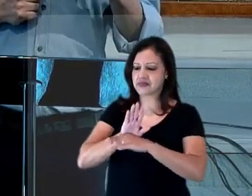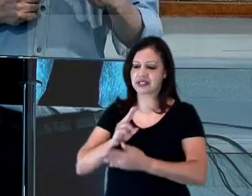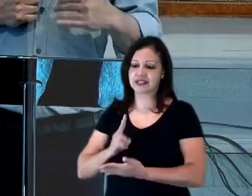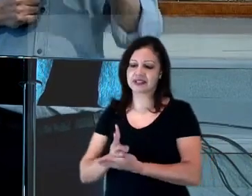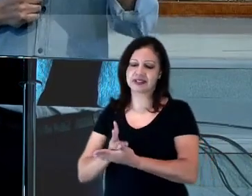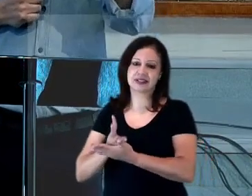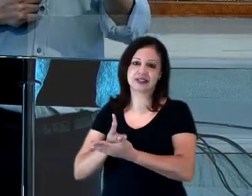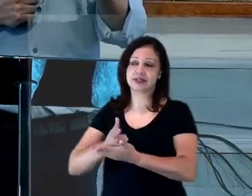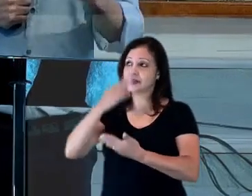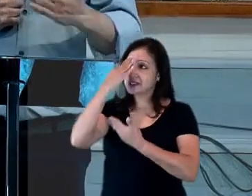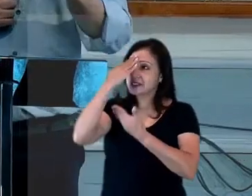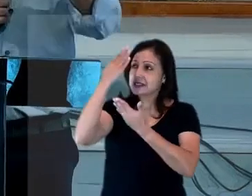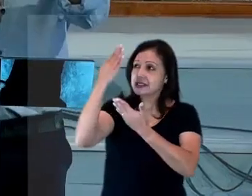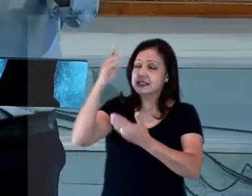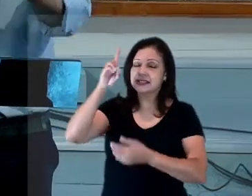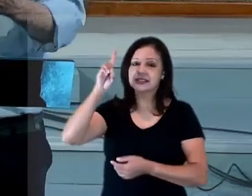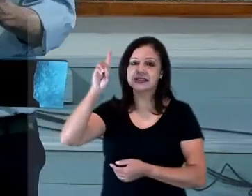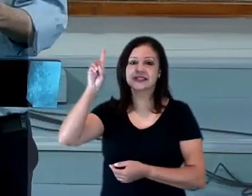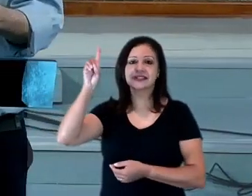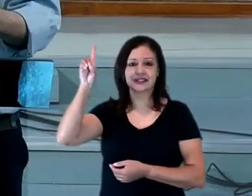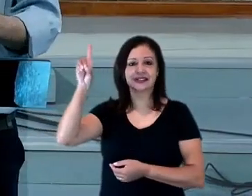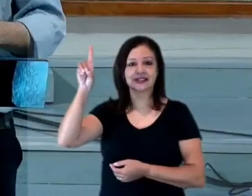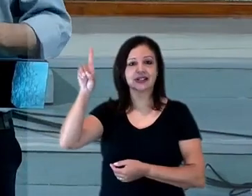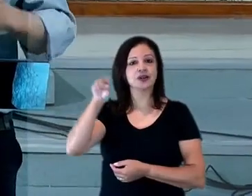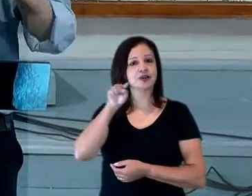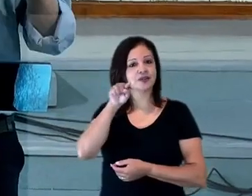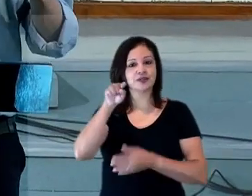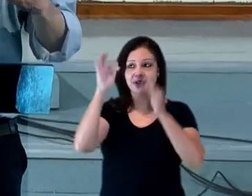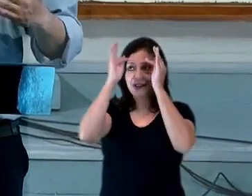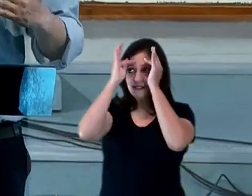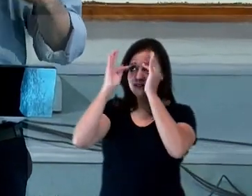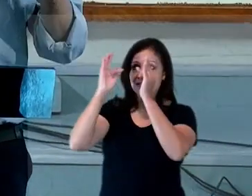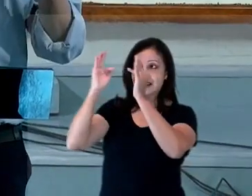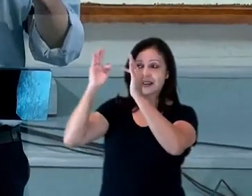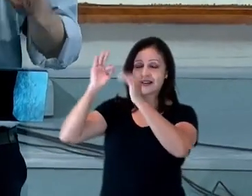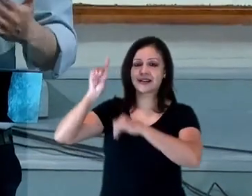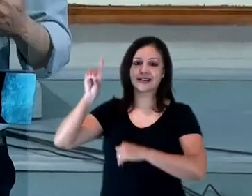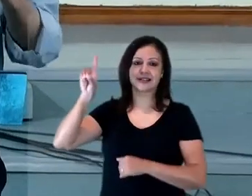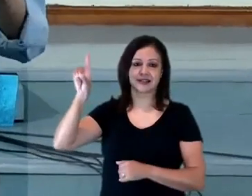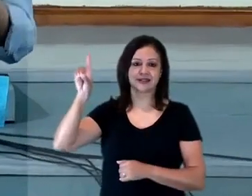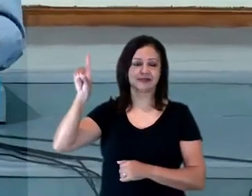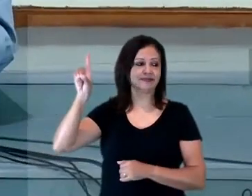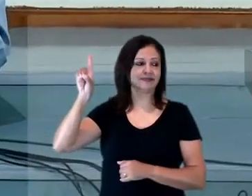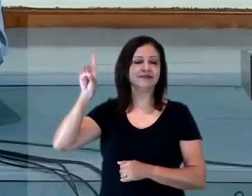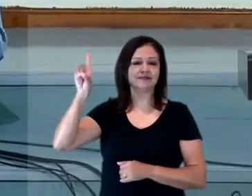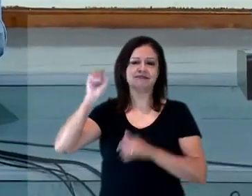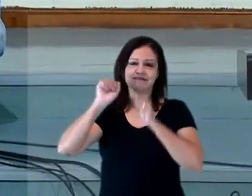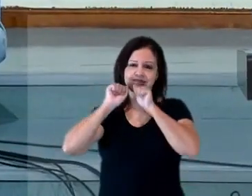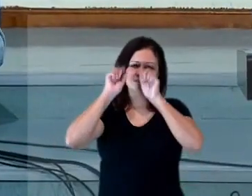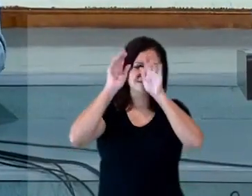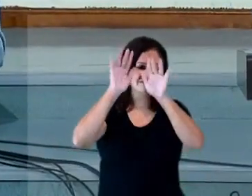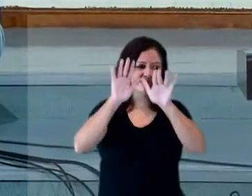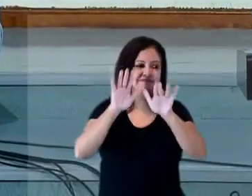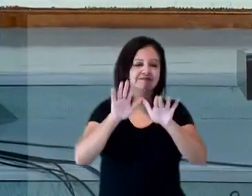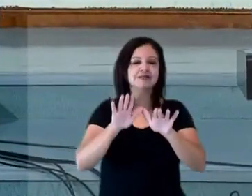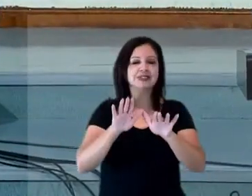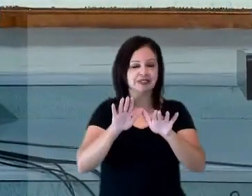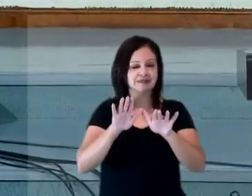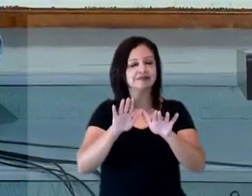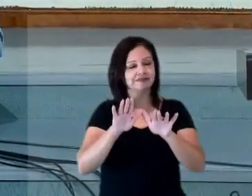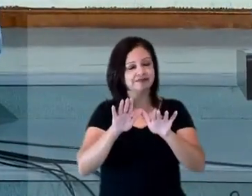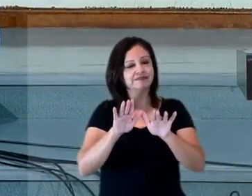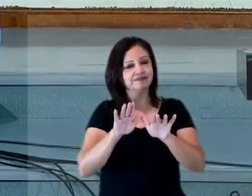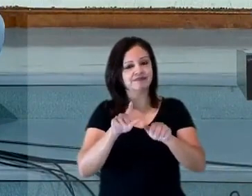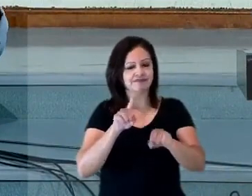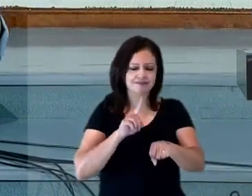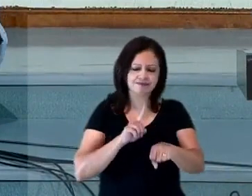e agradecemos a Deus pela sua fidelidade, por tudo aquilo que o Senhor tem permitido que nós façamos como comunidade, como igreja.